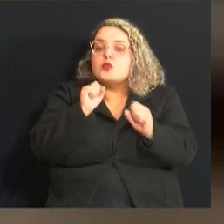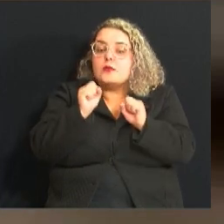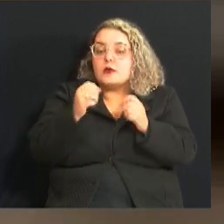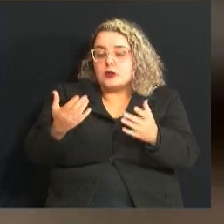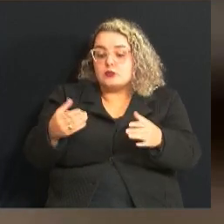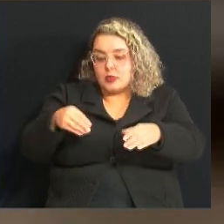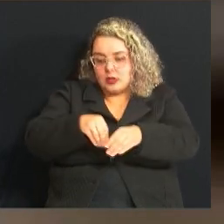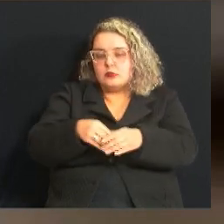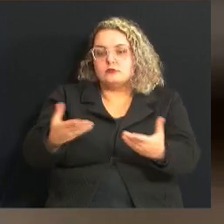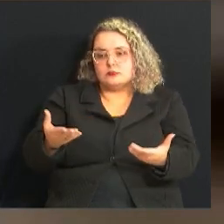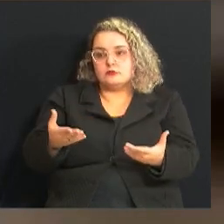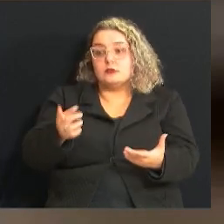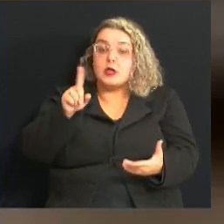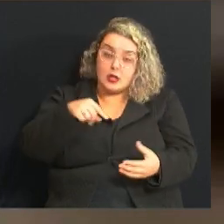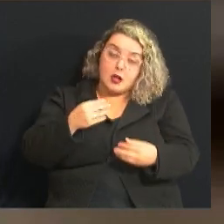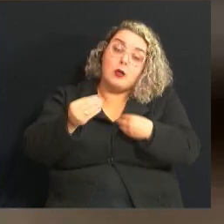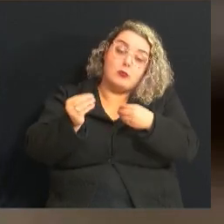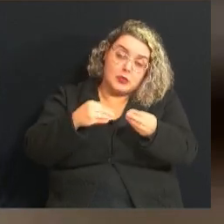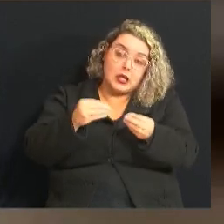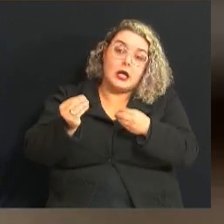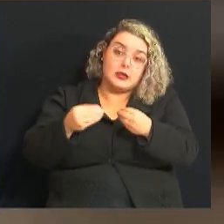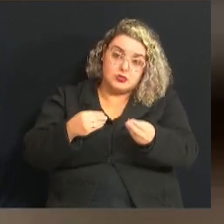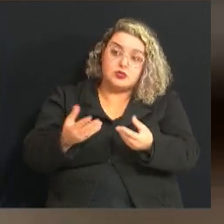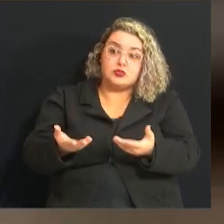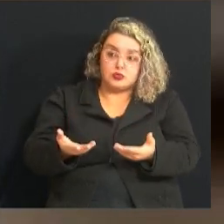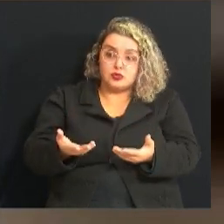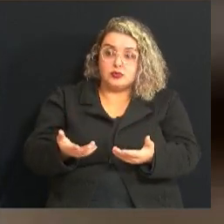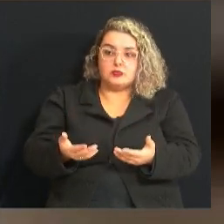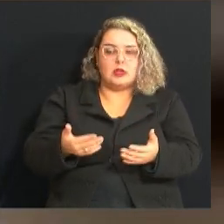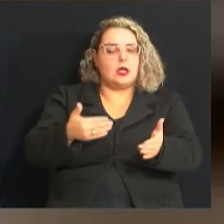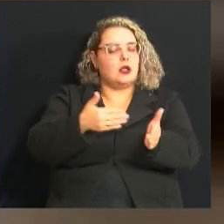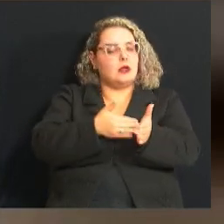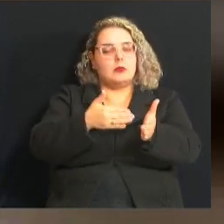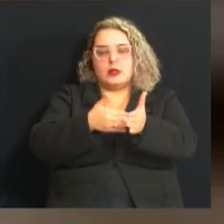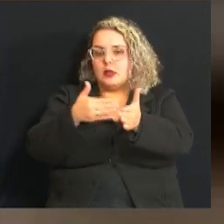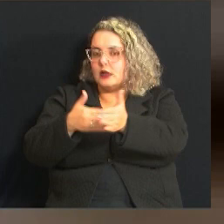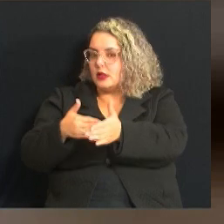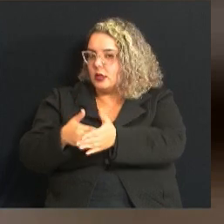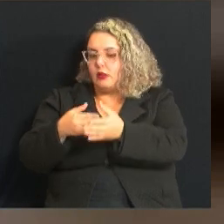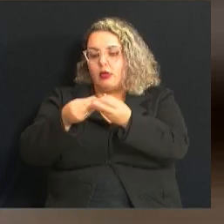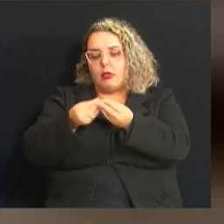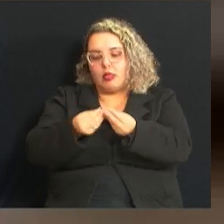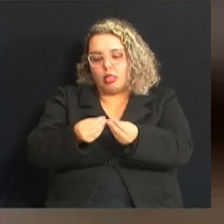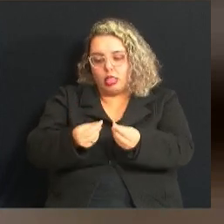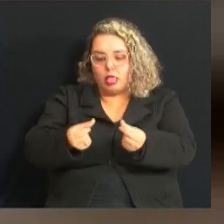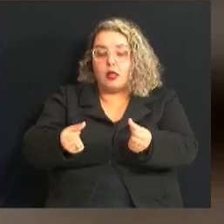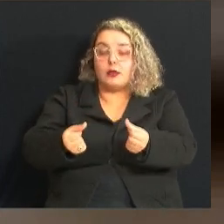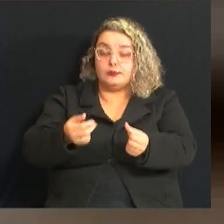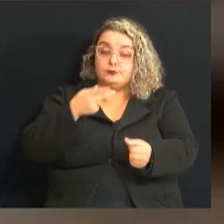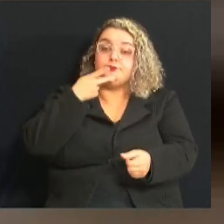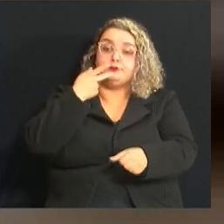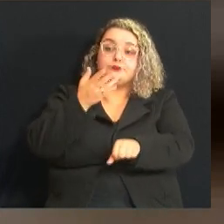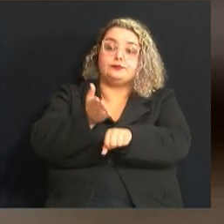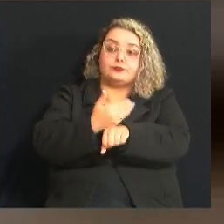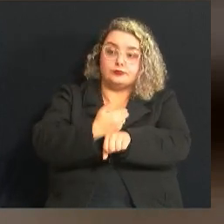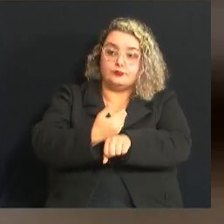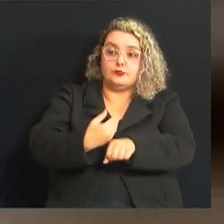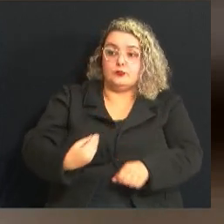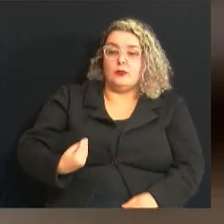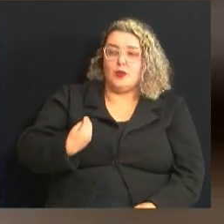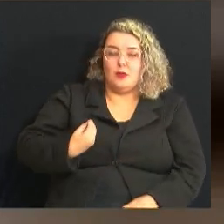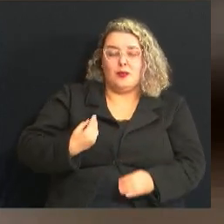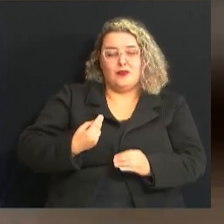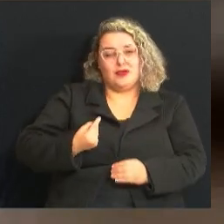não deixa de ser um plástico, ele tem as mesmas restrições de degradação que você colocou antes, tem uma vida média muito